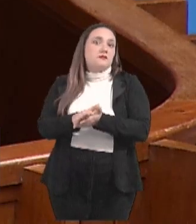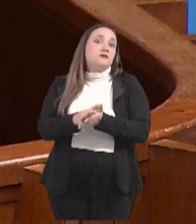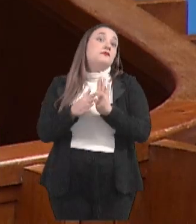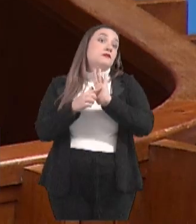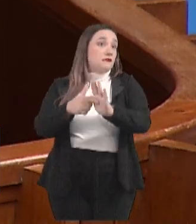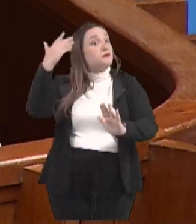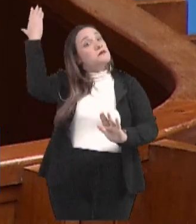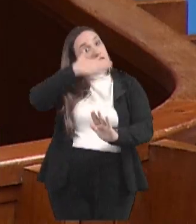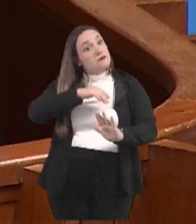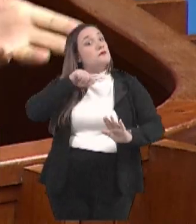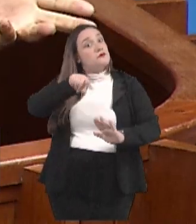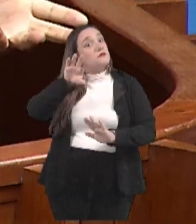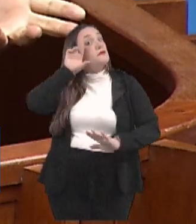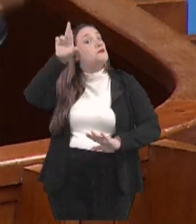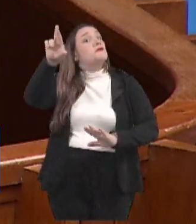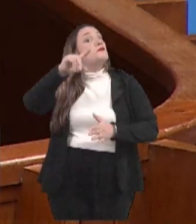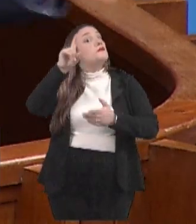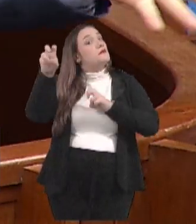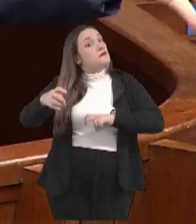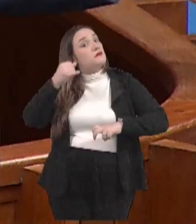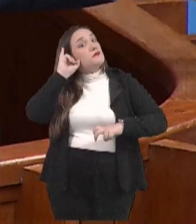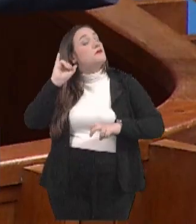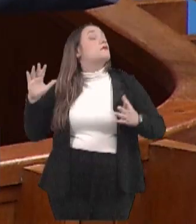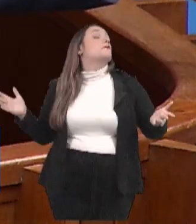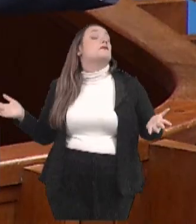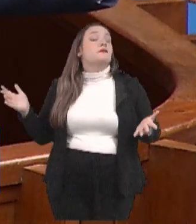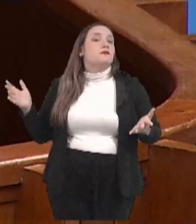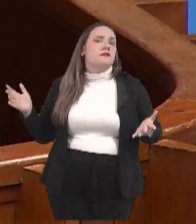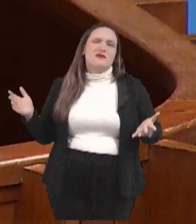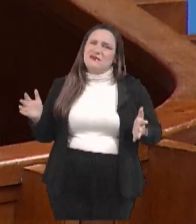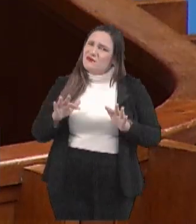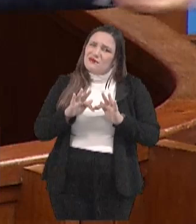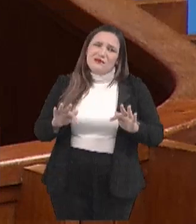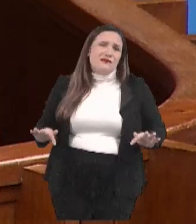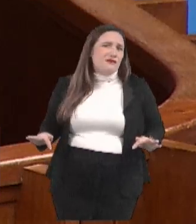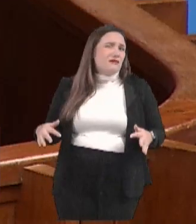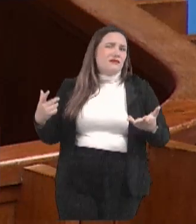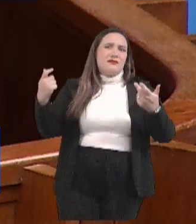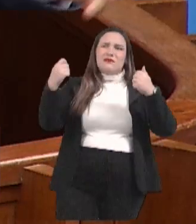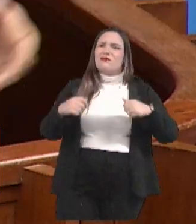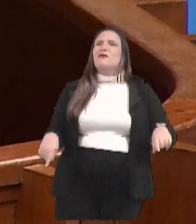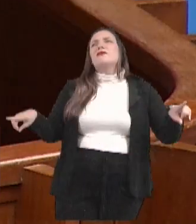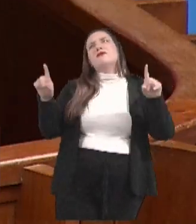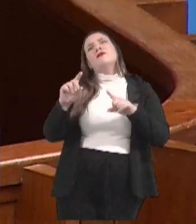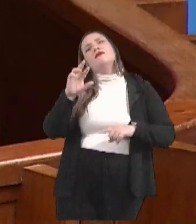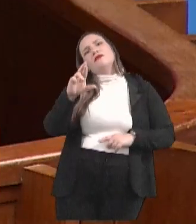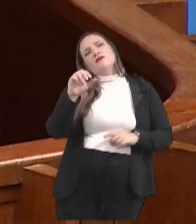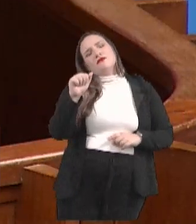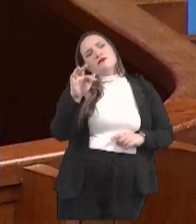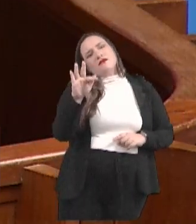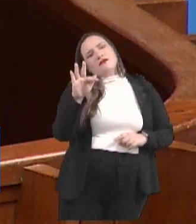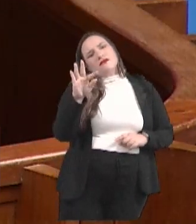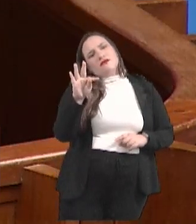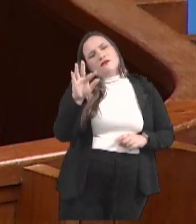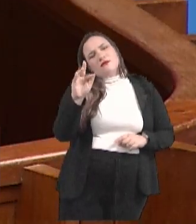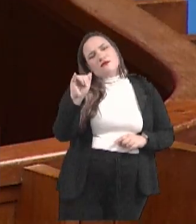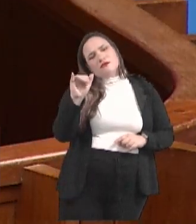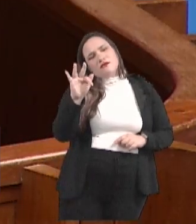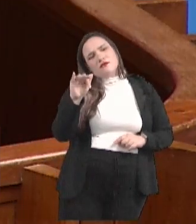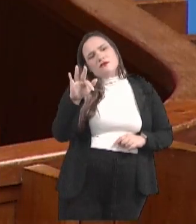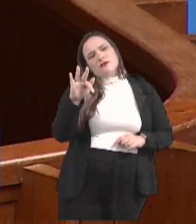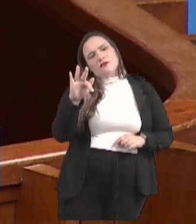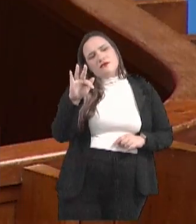dono. Pronto, está provado que é dono. Não tem que ficar ratificando nada, já existe o GEL, existe o